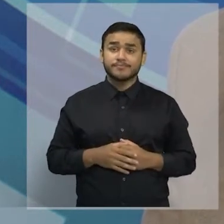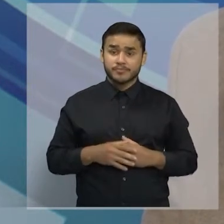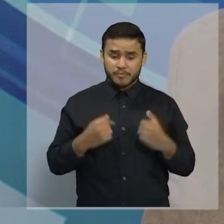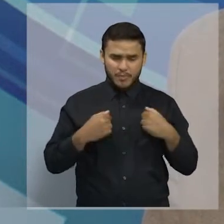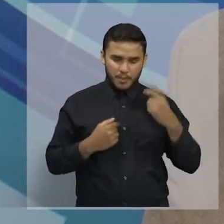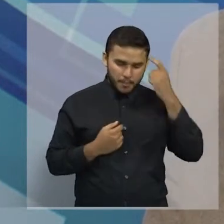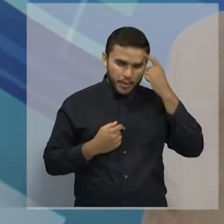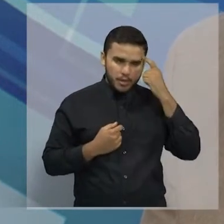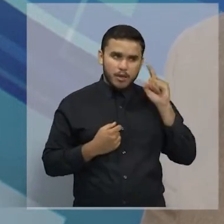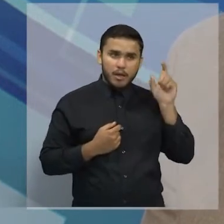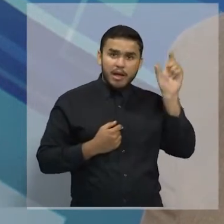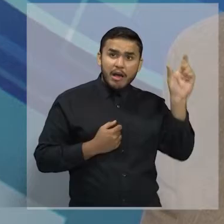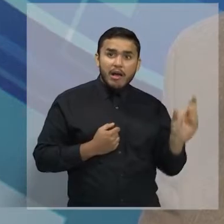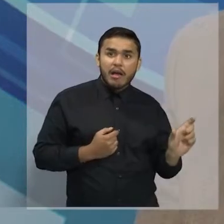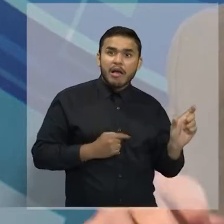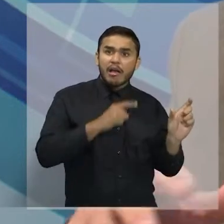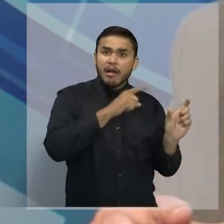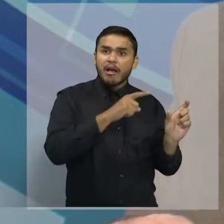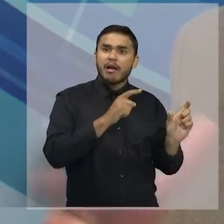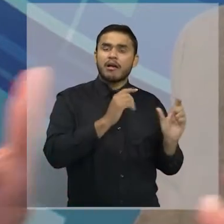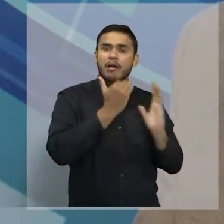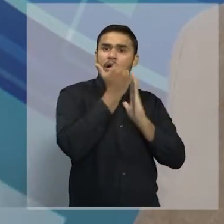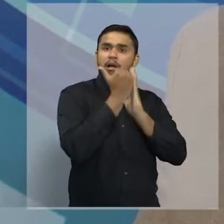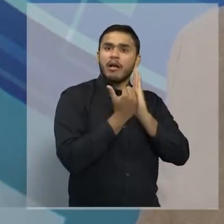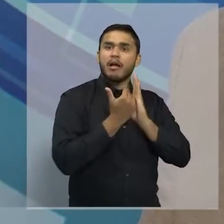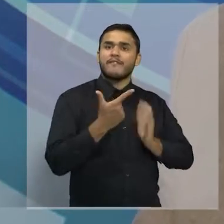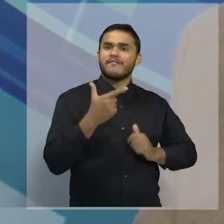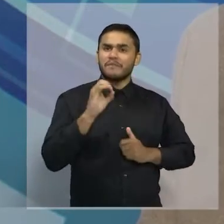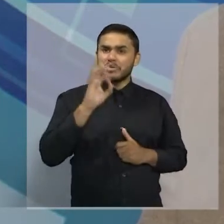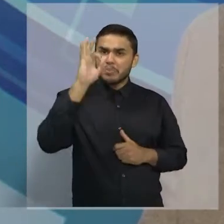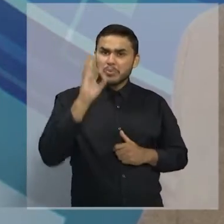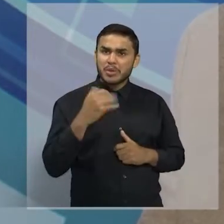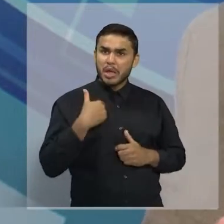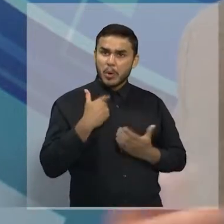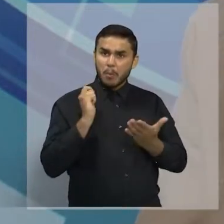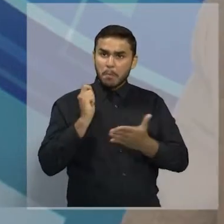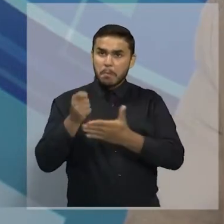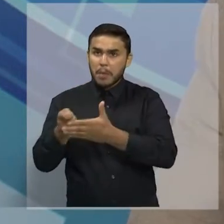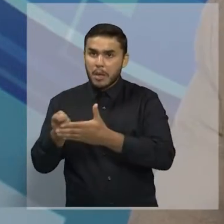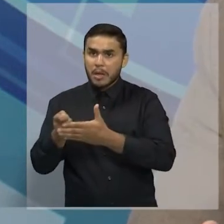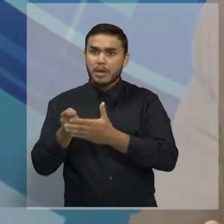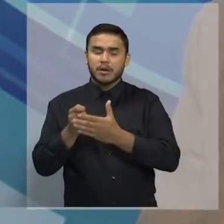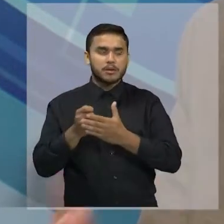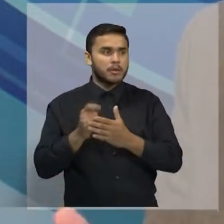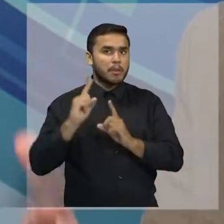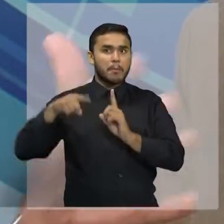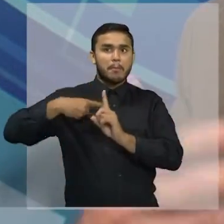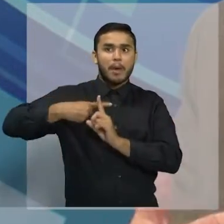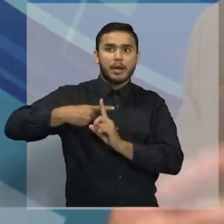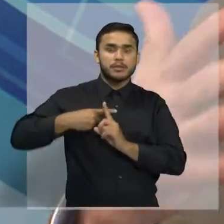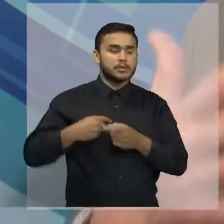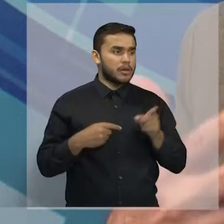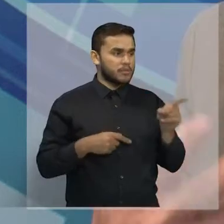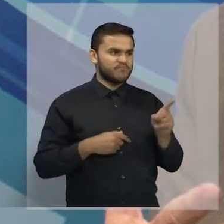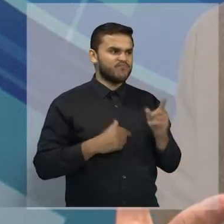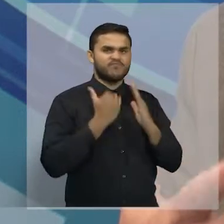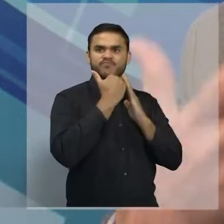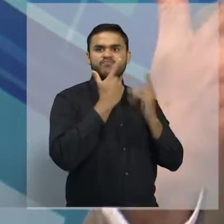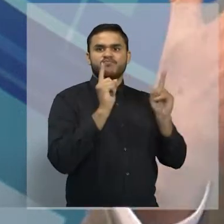Você trocar trabalhadores custosos por trabalhadores mais baratos. Isso vai gerar um problema gigantesco e eu acho que